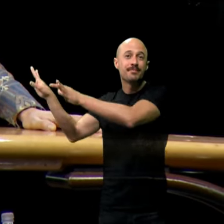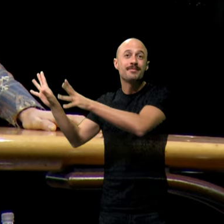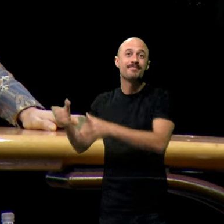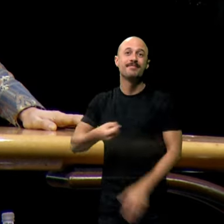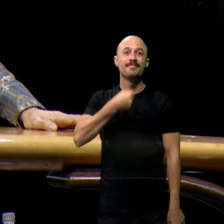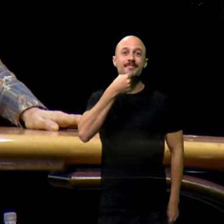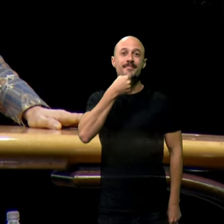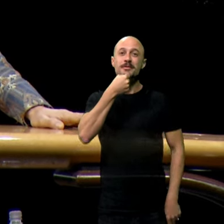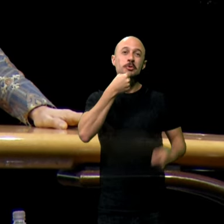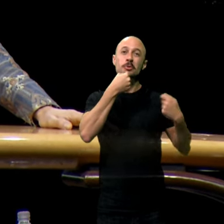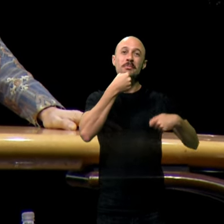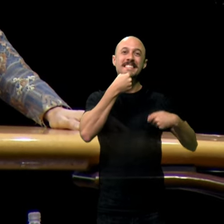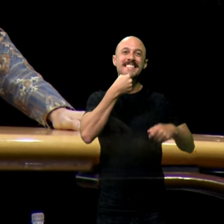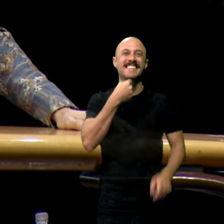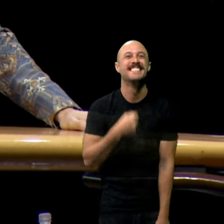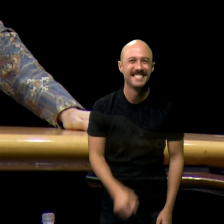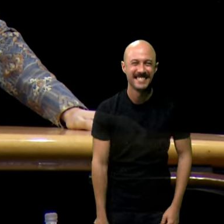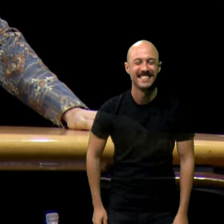Fale, esta é a minha tarde.